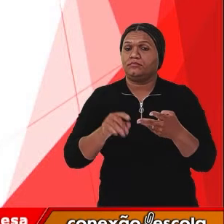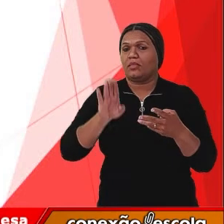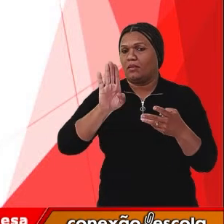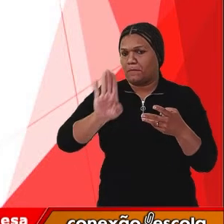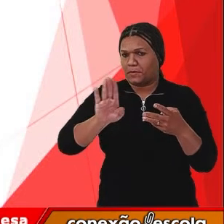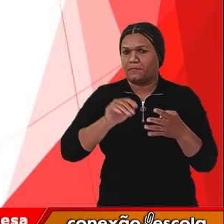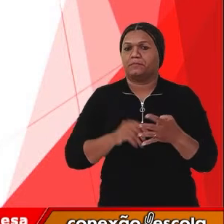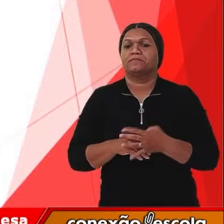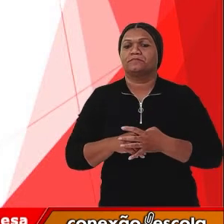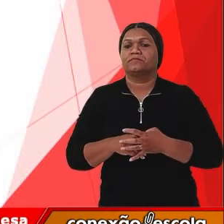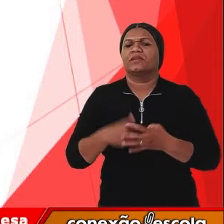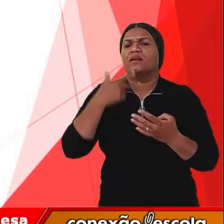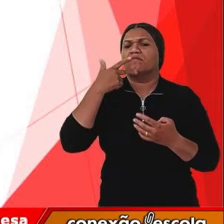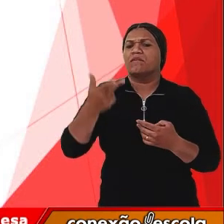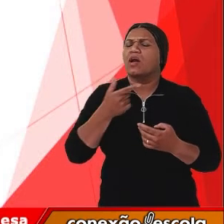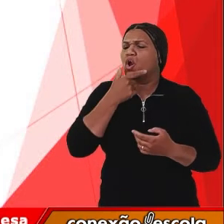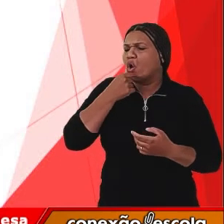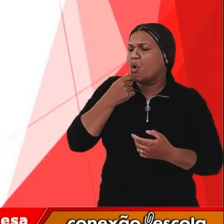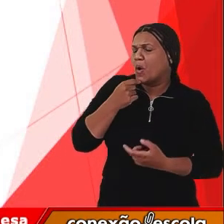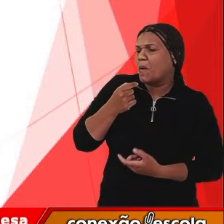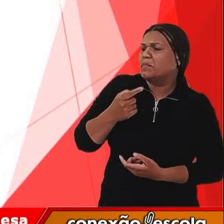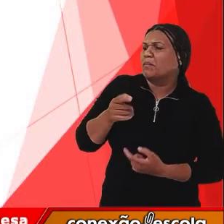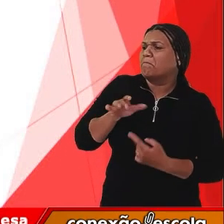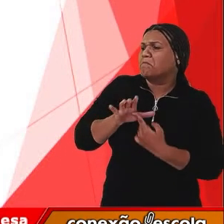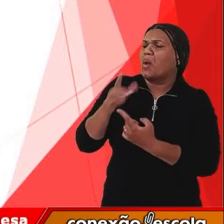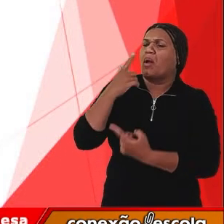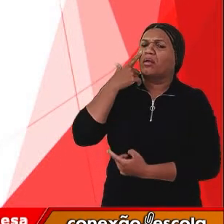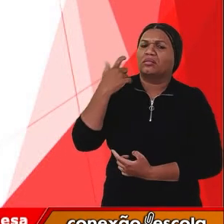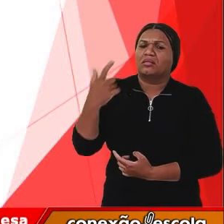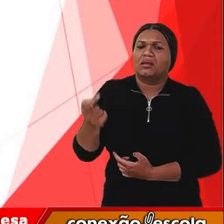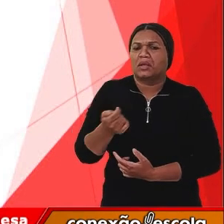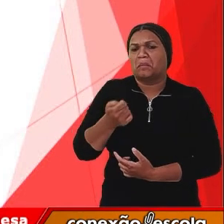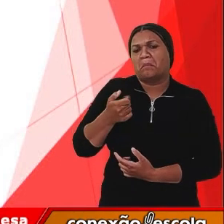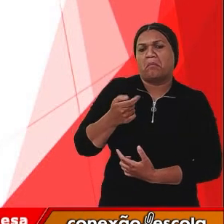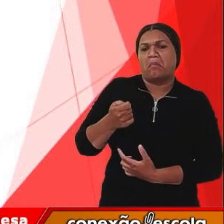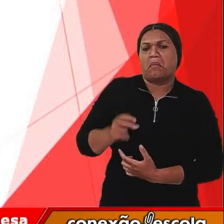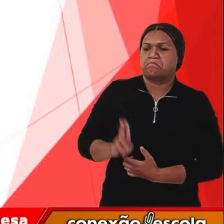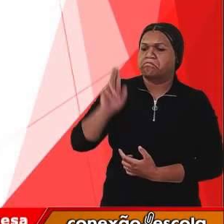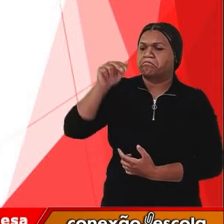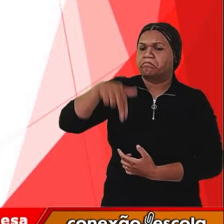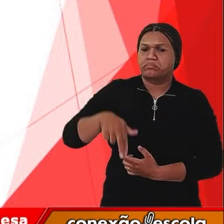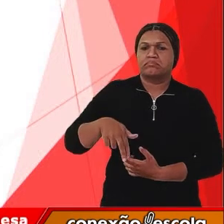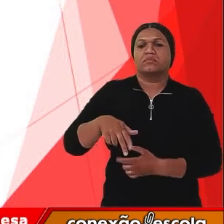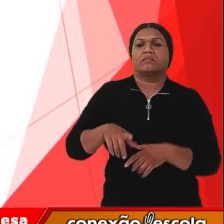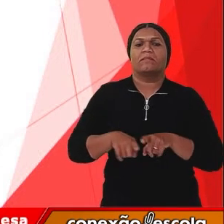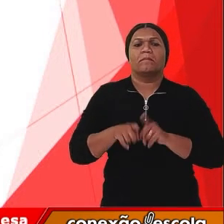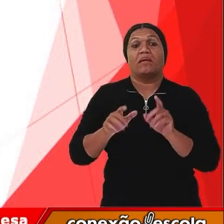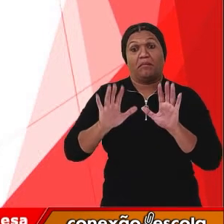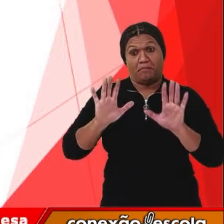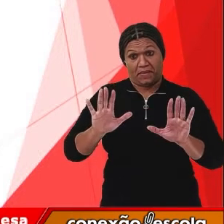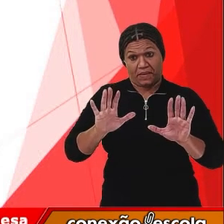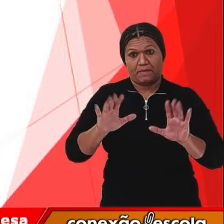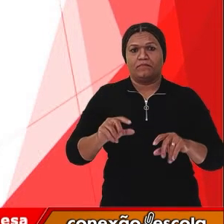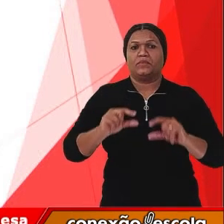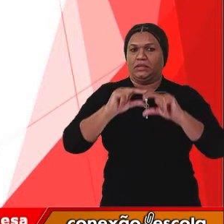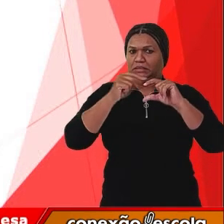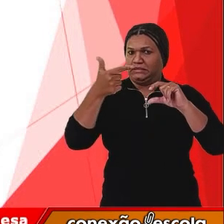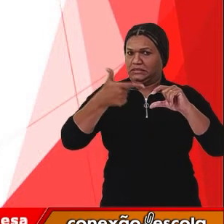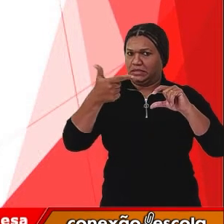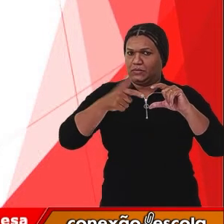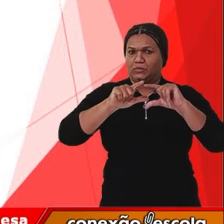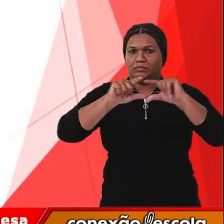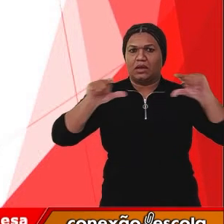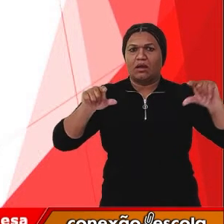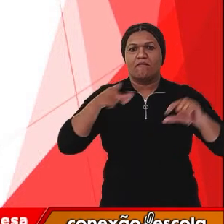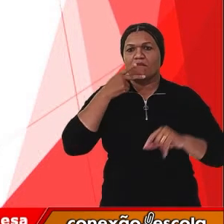é dito que o homem demonstrou pouco interesse em sair do carro mas no segundo parágrafo nós observamos que isso na